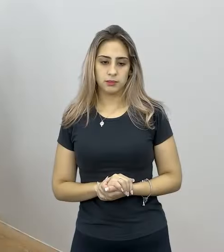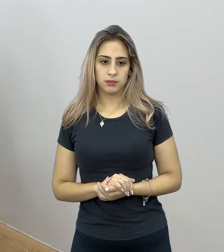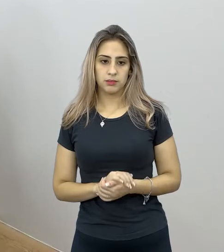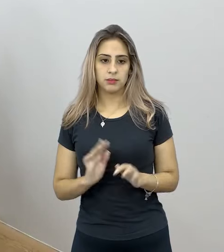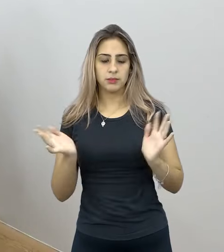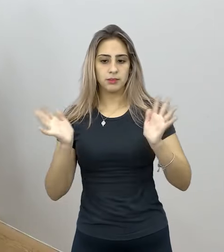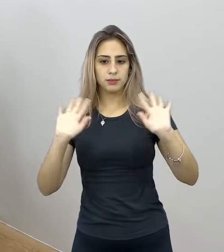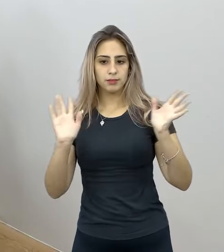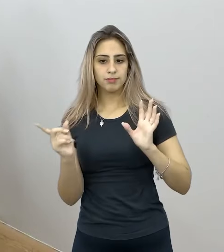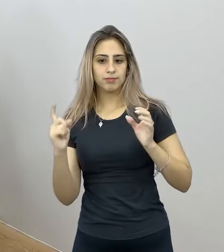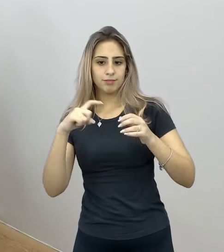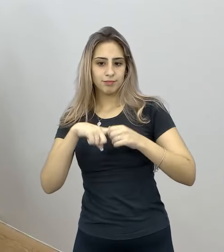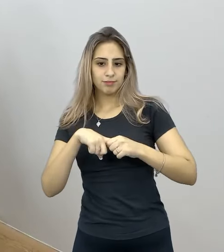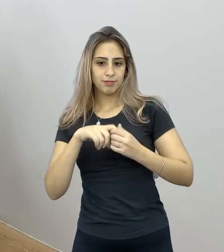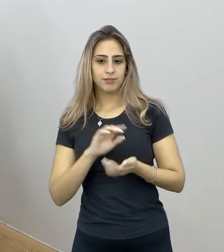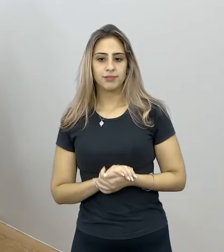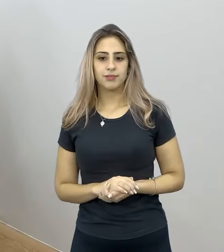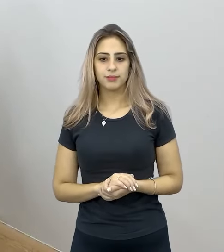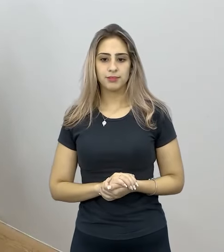Olá, voltamos.